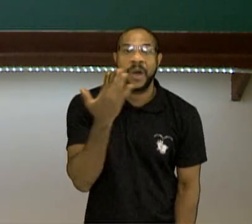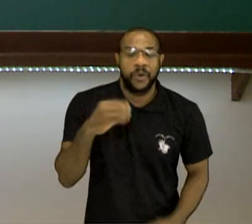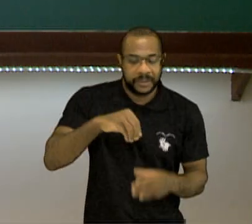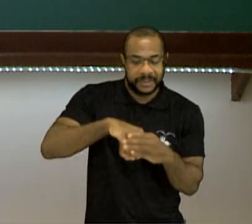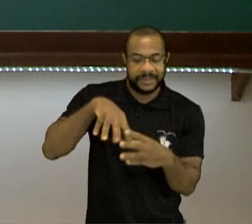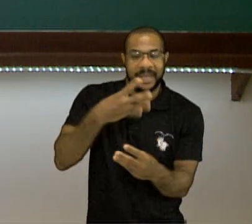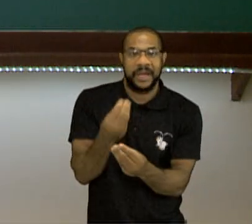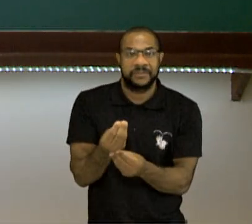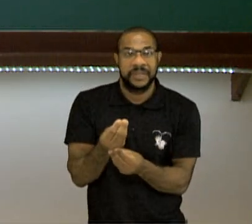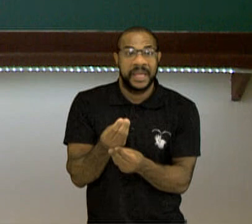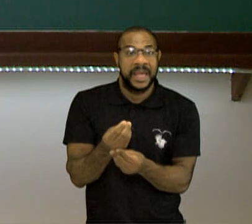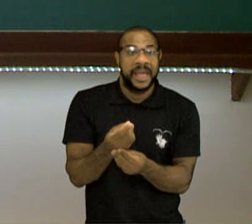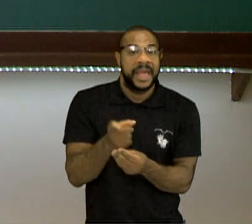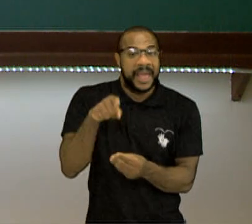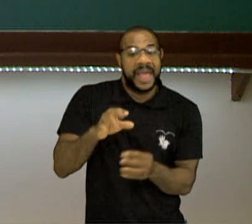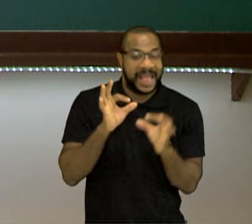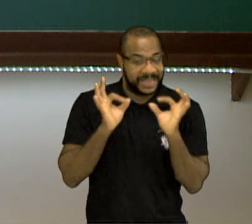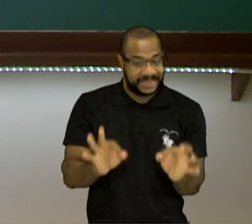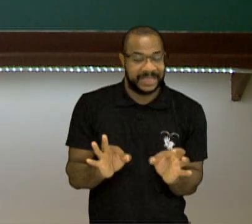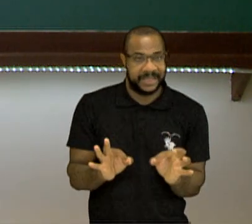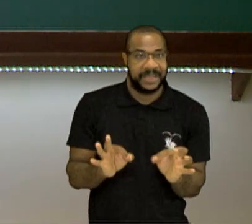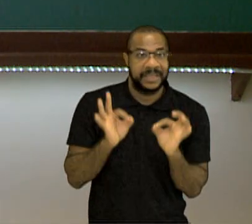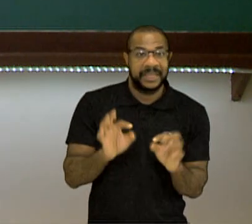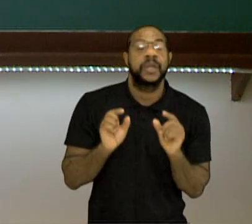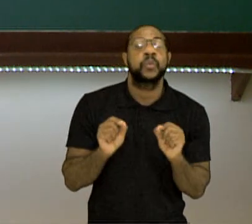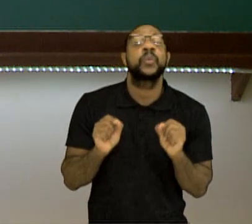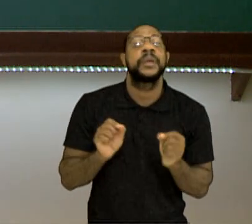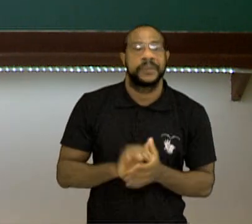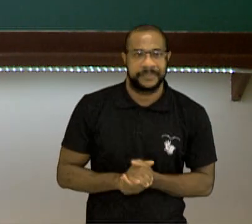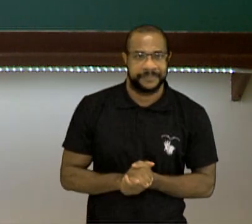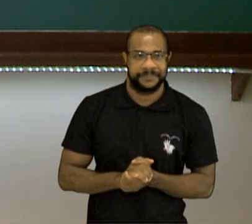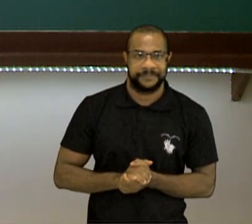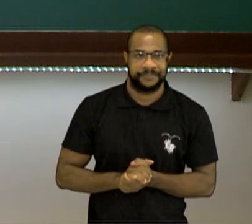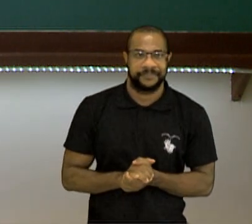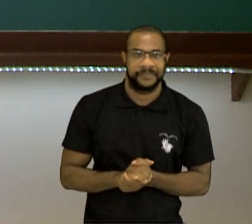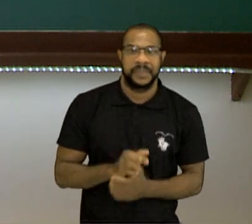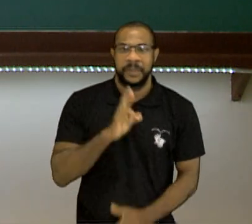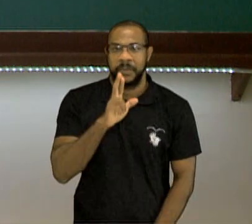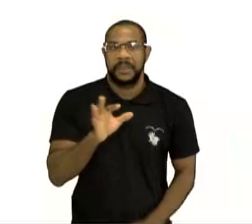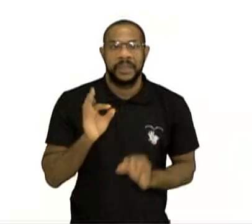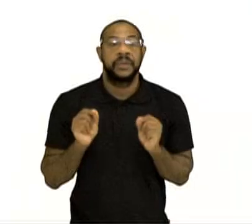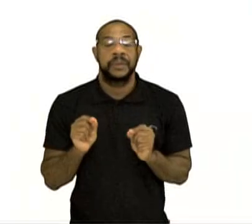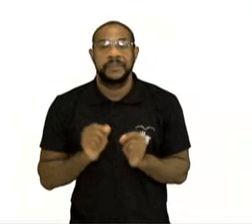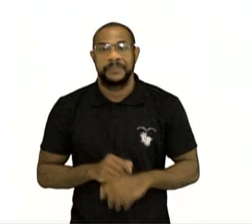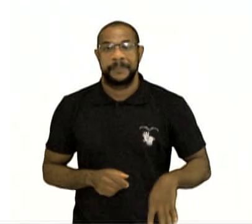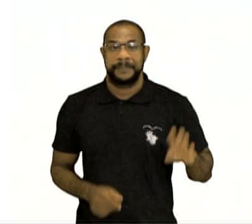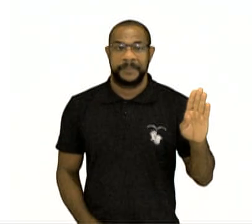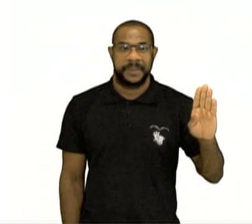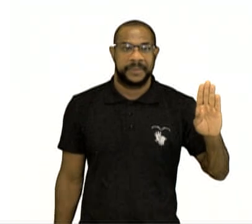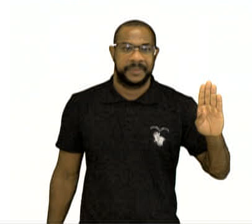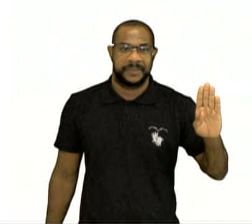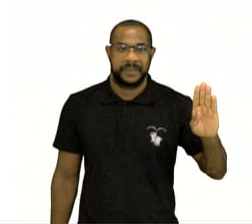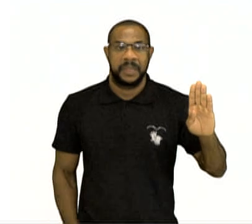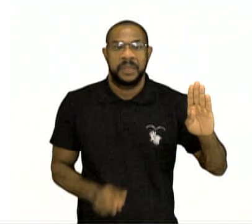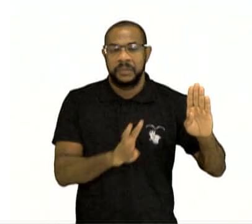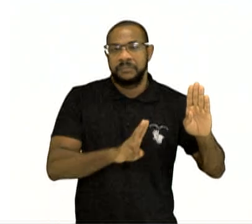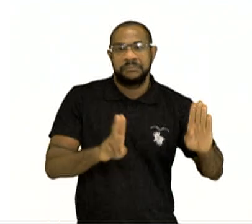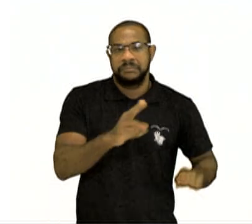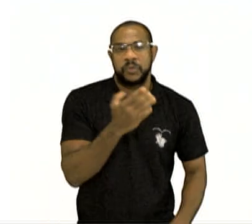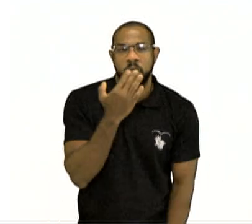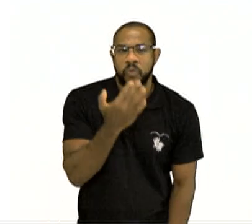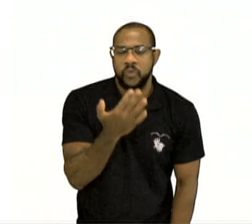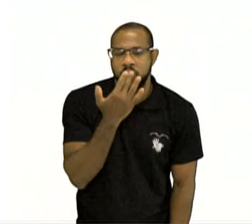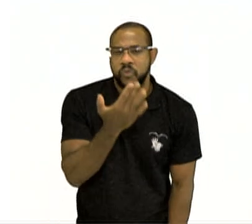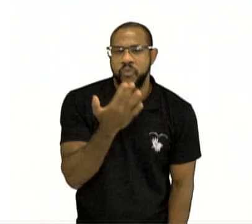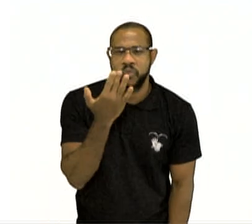é correto afirmar que... Resposta correta, letra B. A utilização